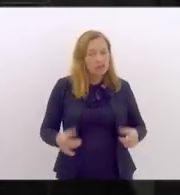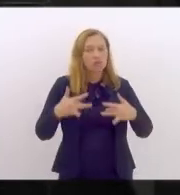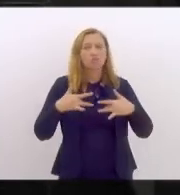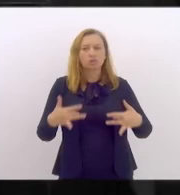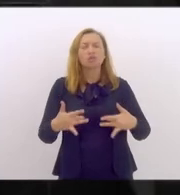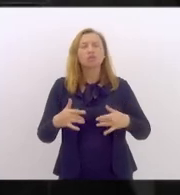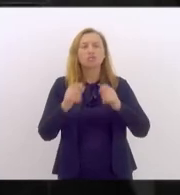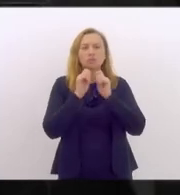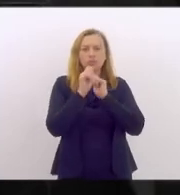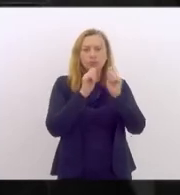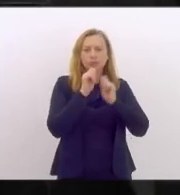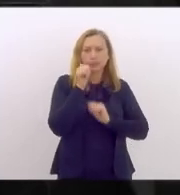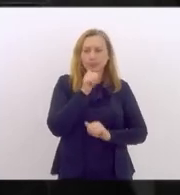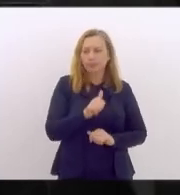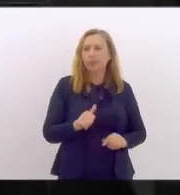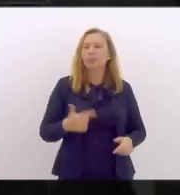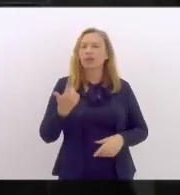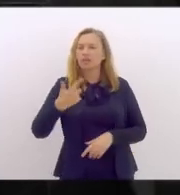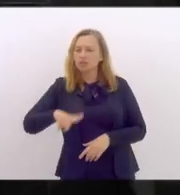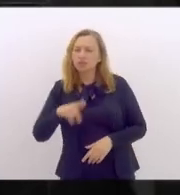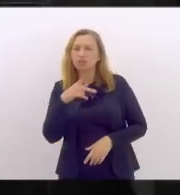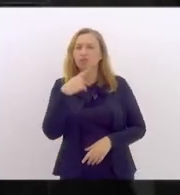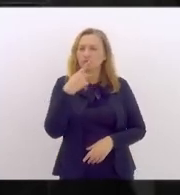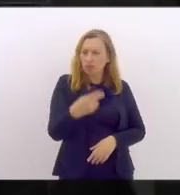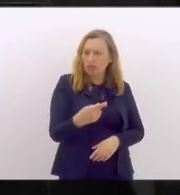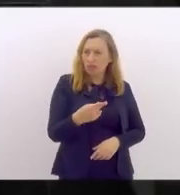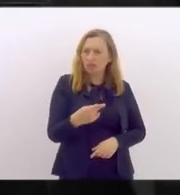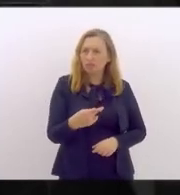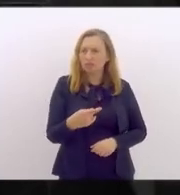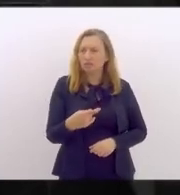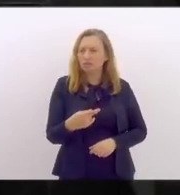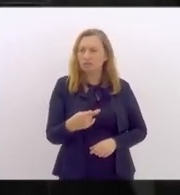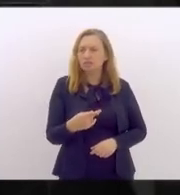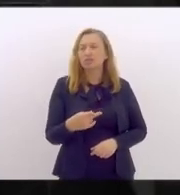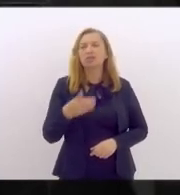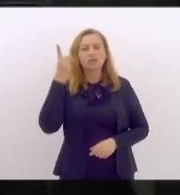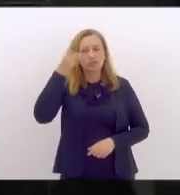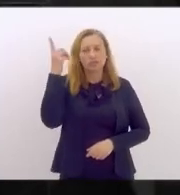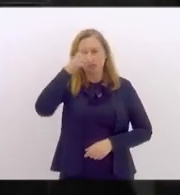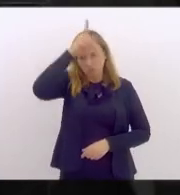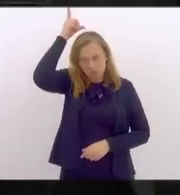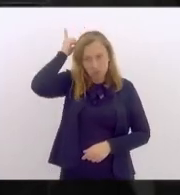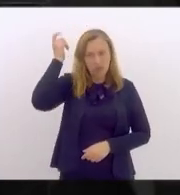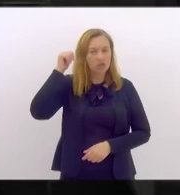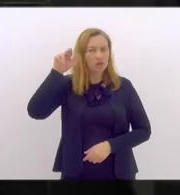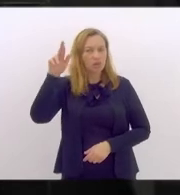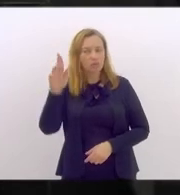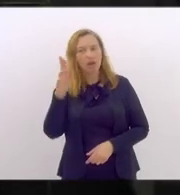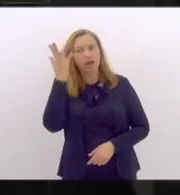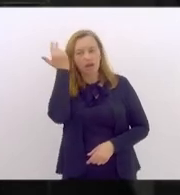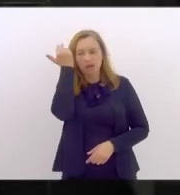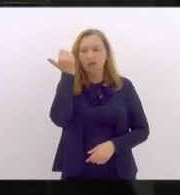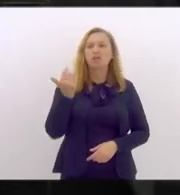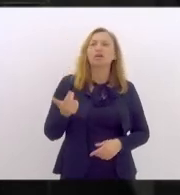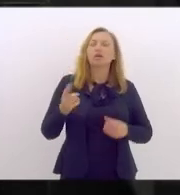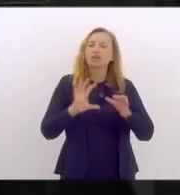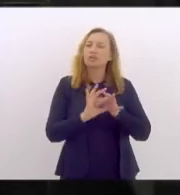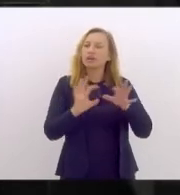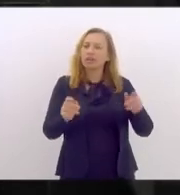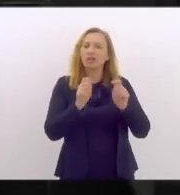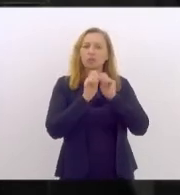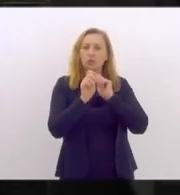solidarizar com a jornalista mais uma vez afirmar eles Paulo e Leomar a liberdade de imprensa como um dos